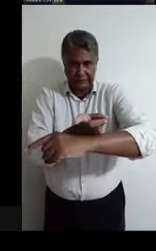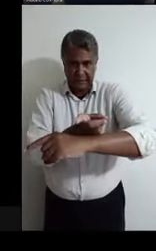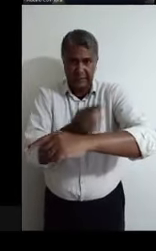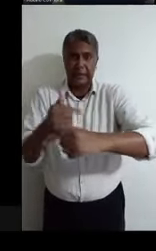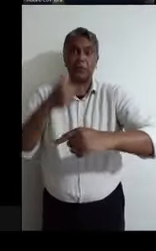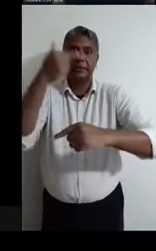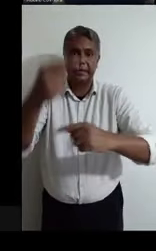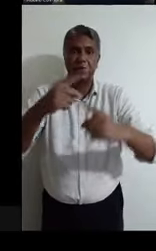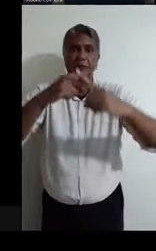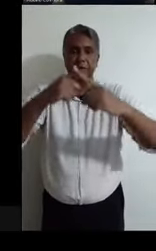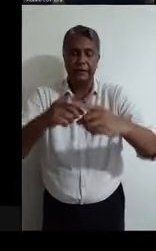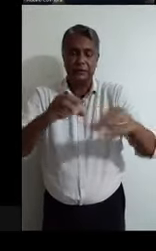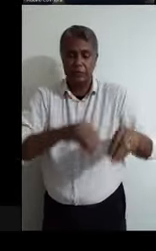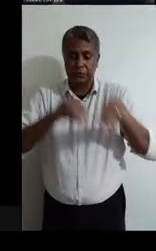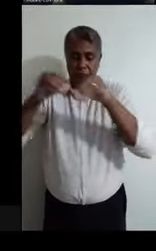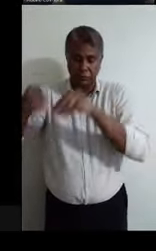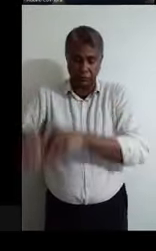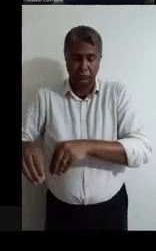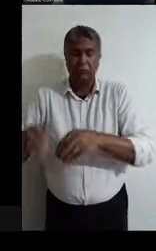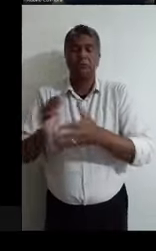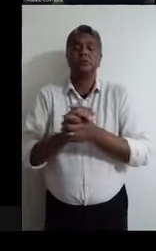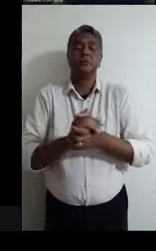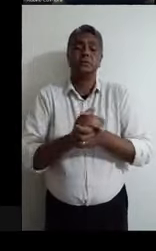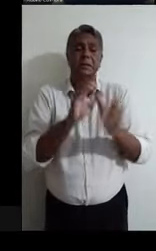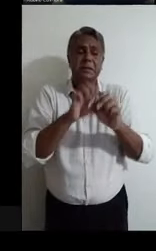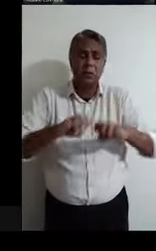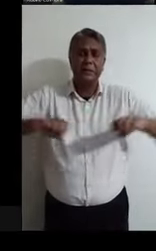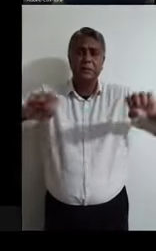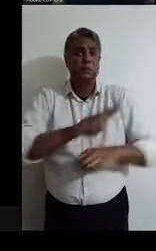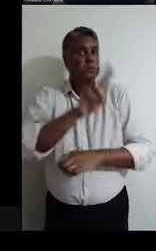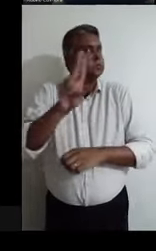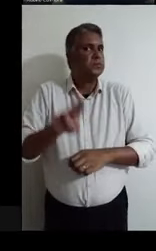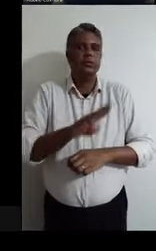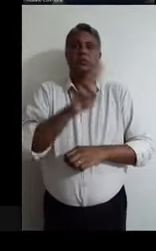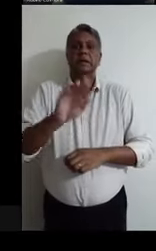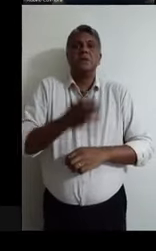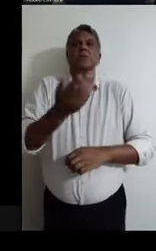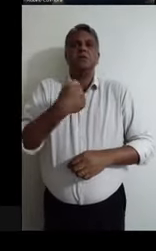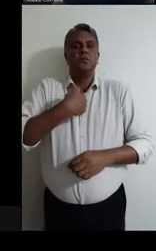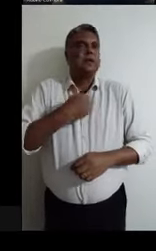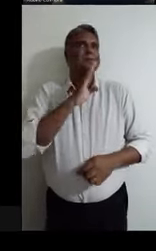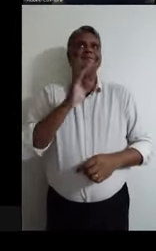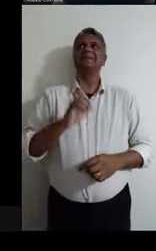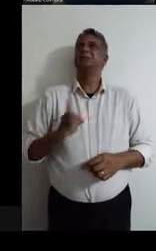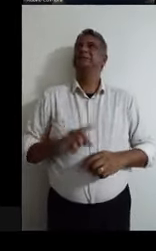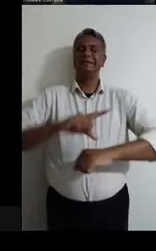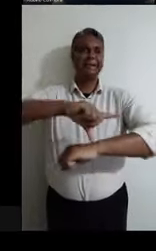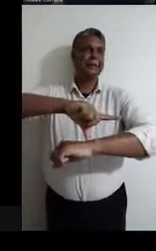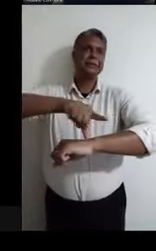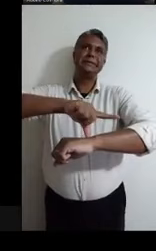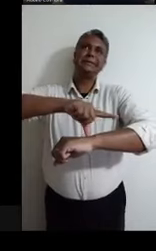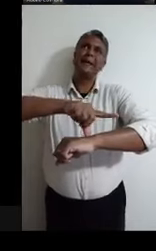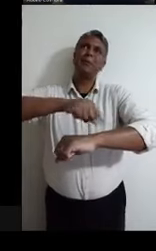aceleração vezes o deslocamento. E essa equação vai ser muito usada quando nós desconhecermos o tempo